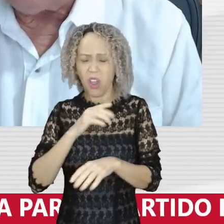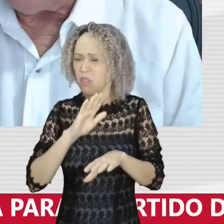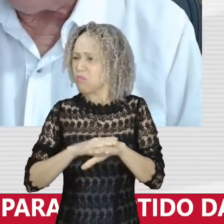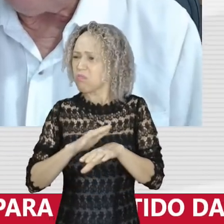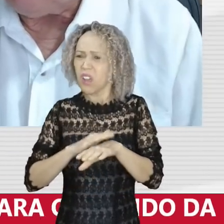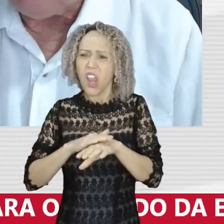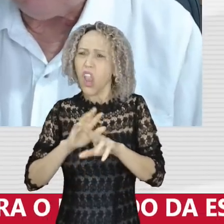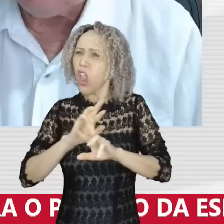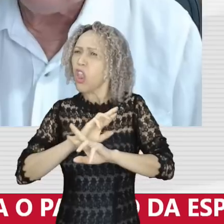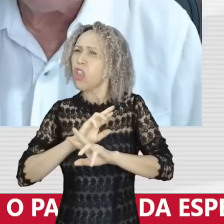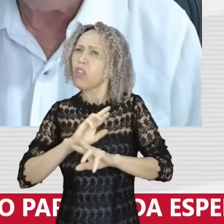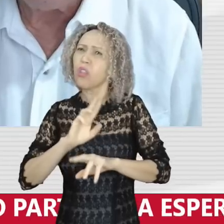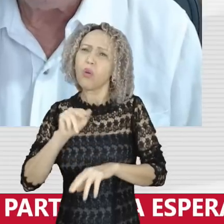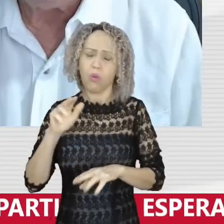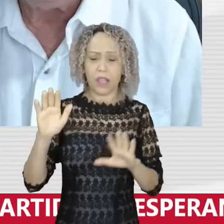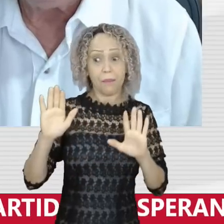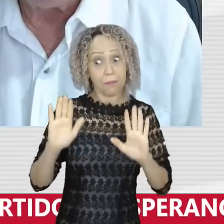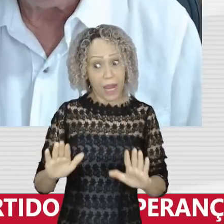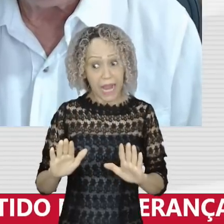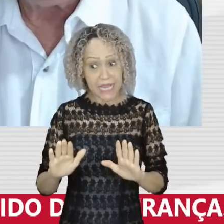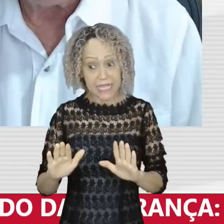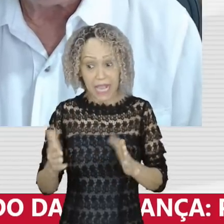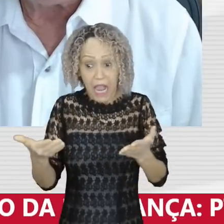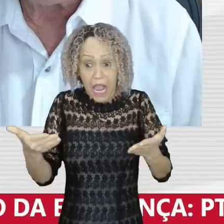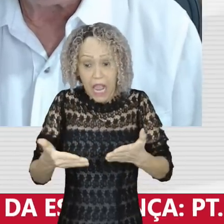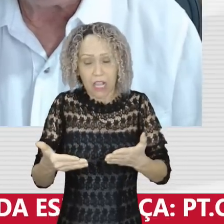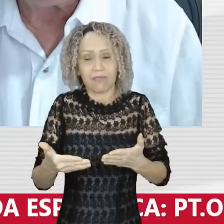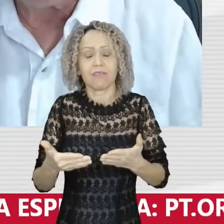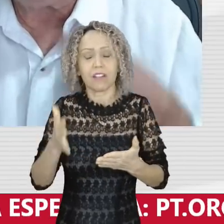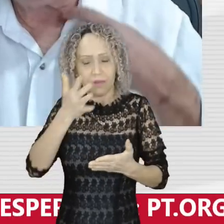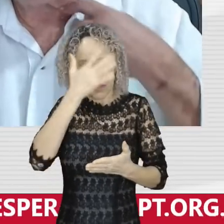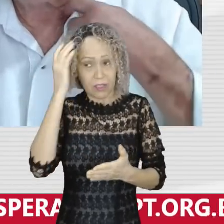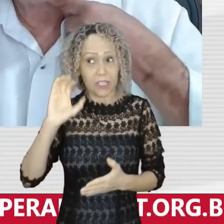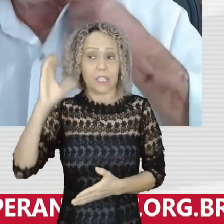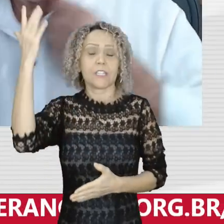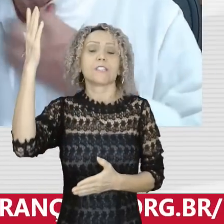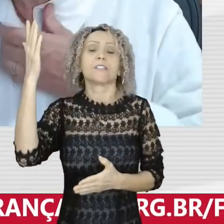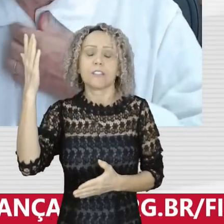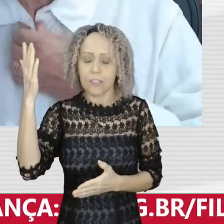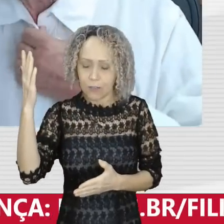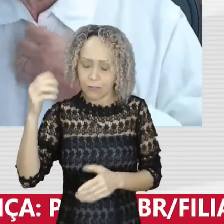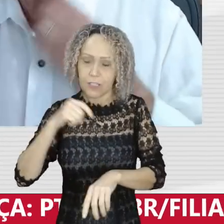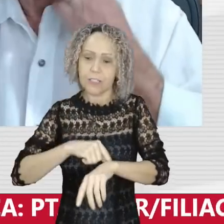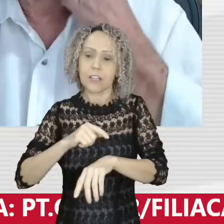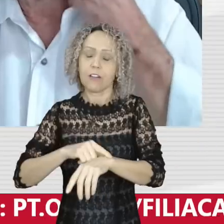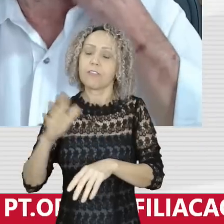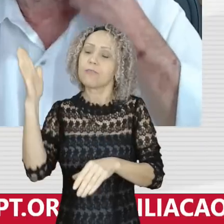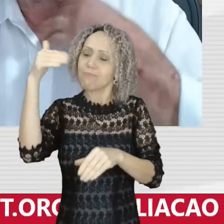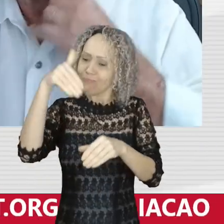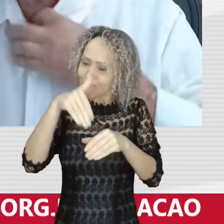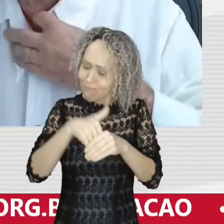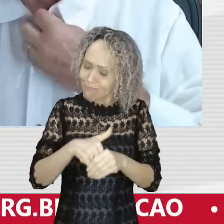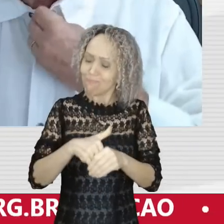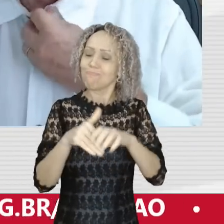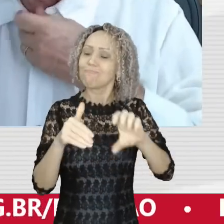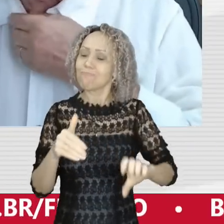Então, é isso, é a nossa possibilidade de restabelecermos a democracia, porque ela não foi